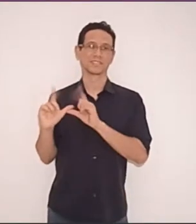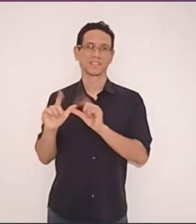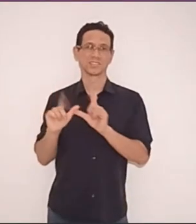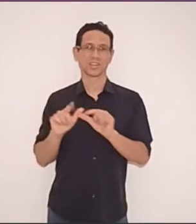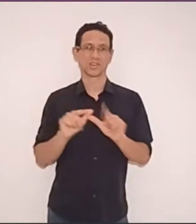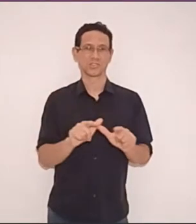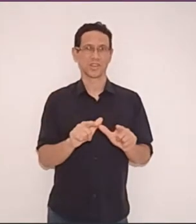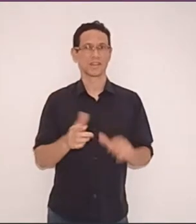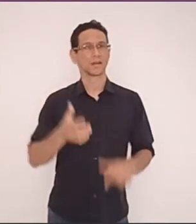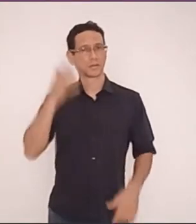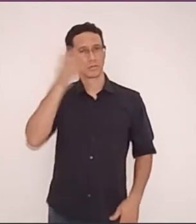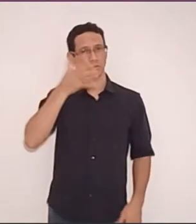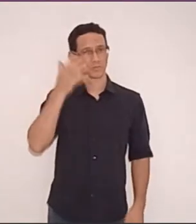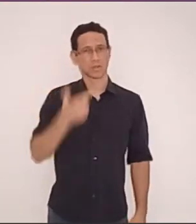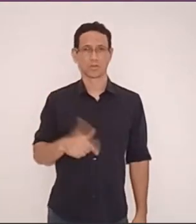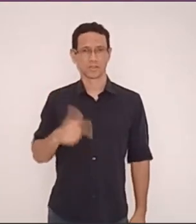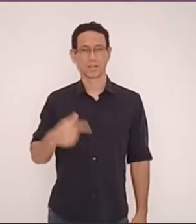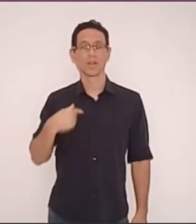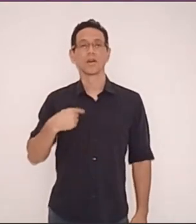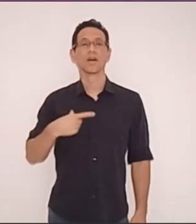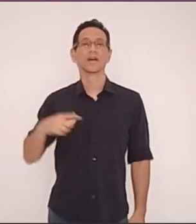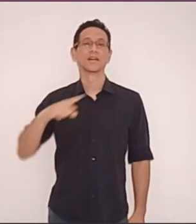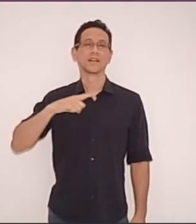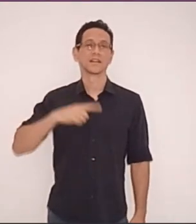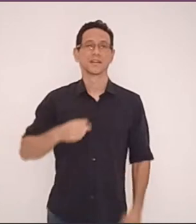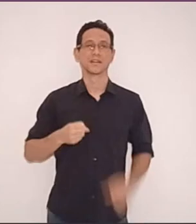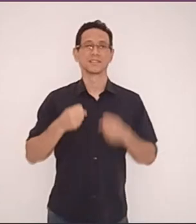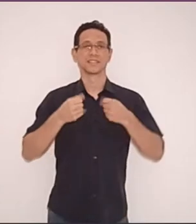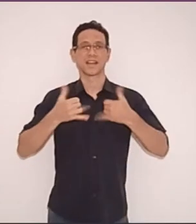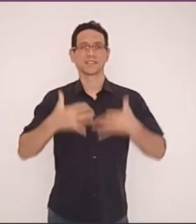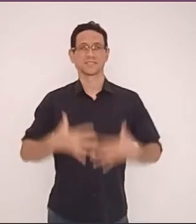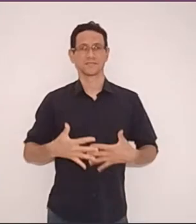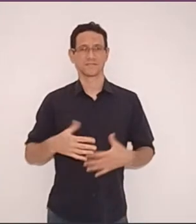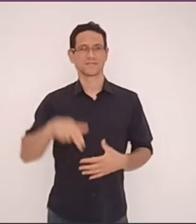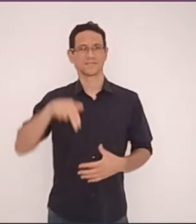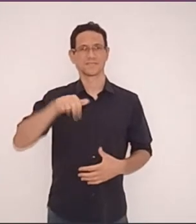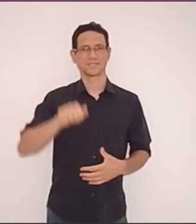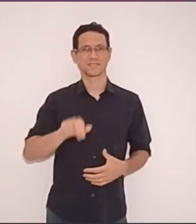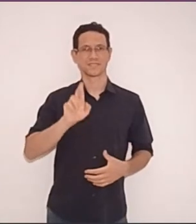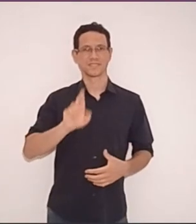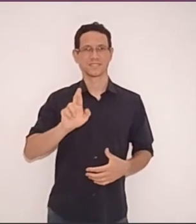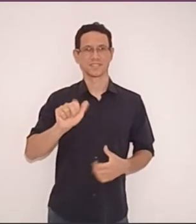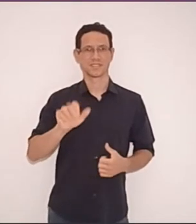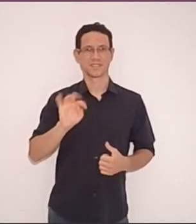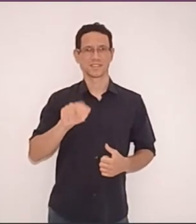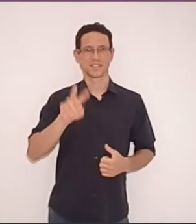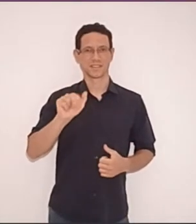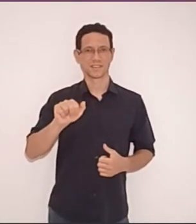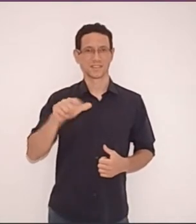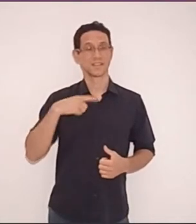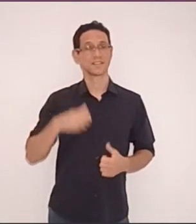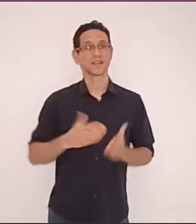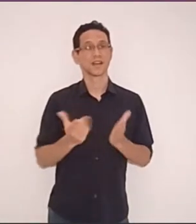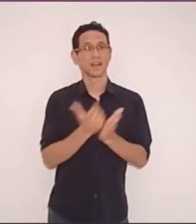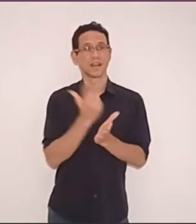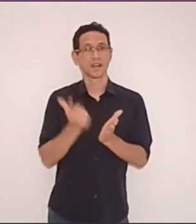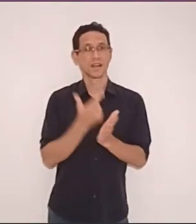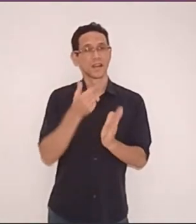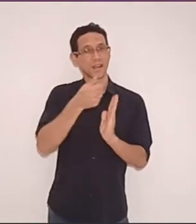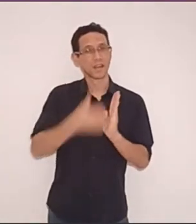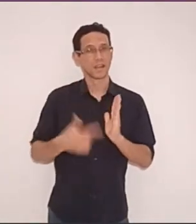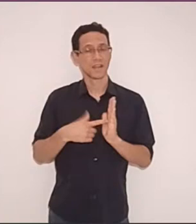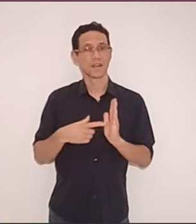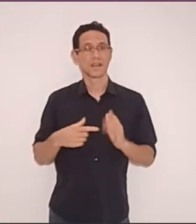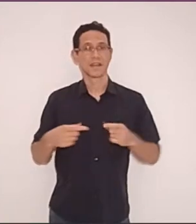não tenho discurso eu tenho na ativa panqueque nosso livro tem um capítulo chamado guerra tá